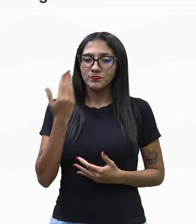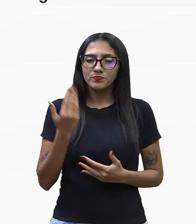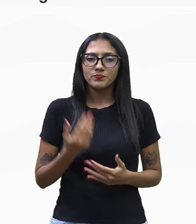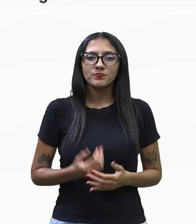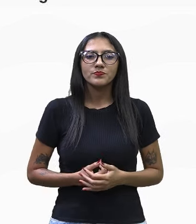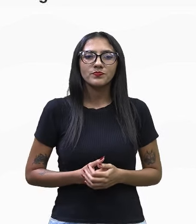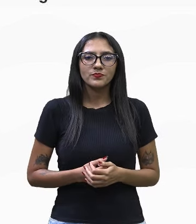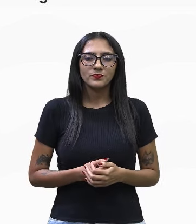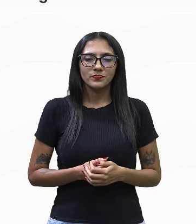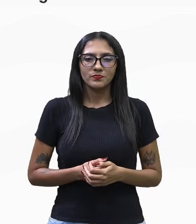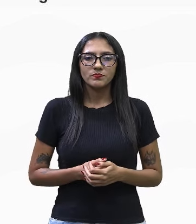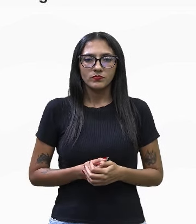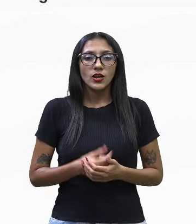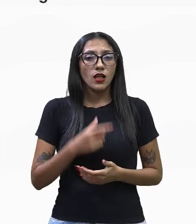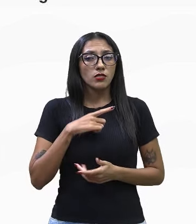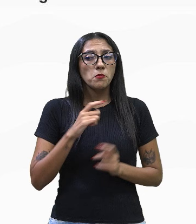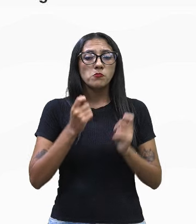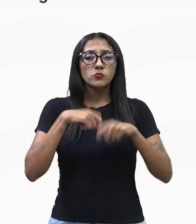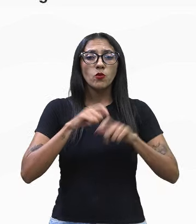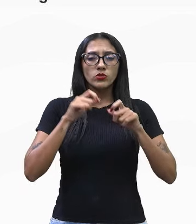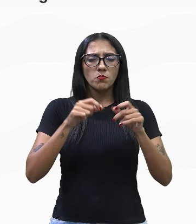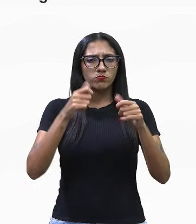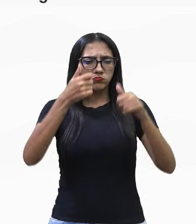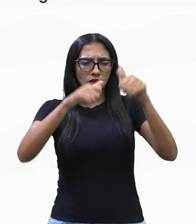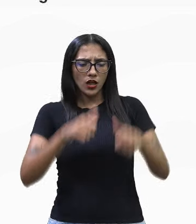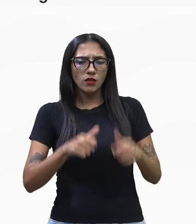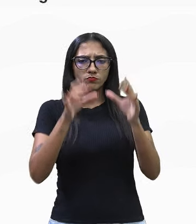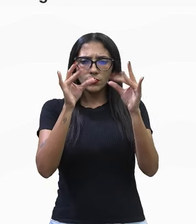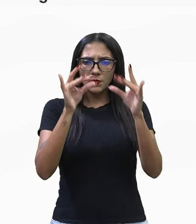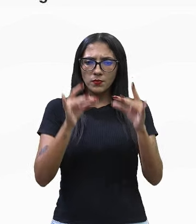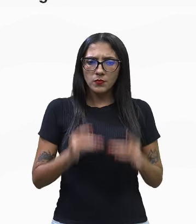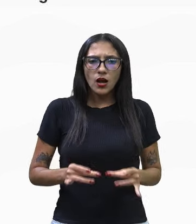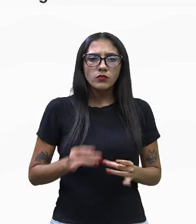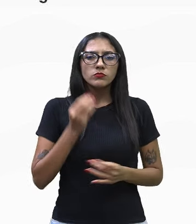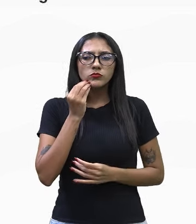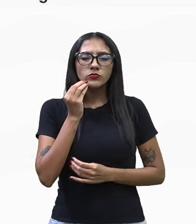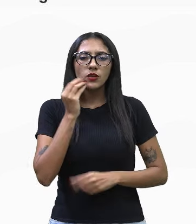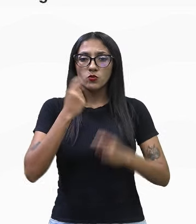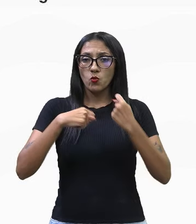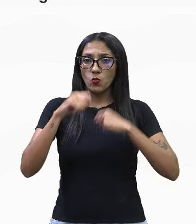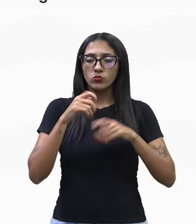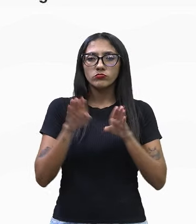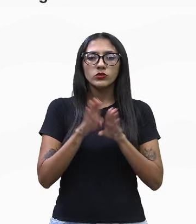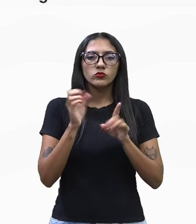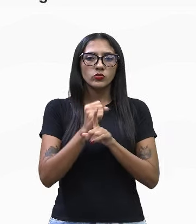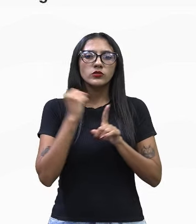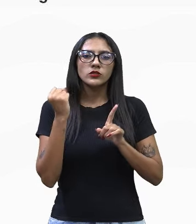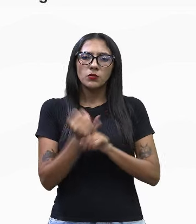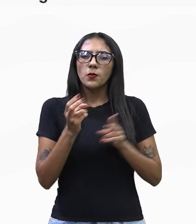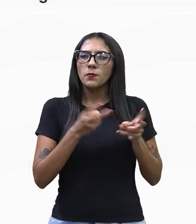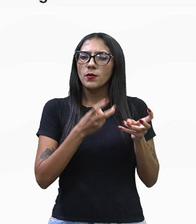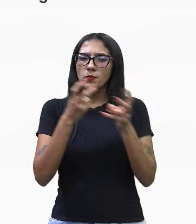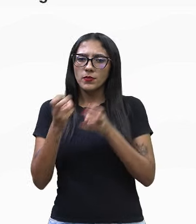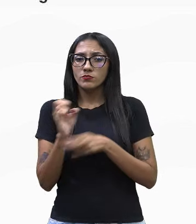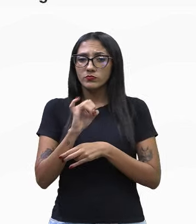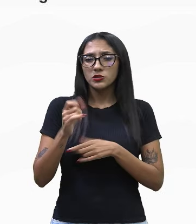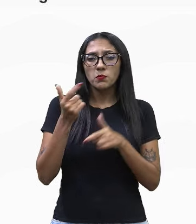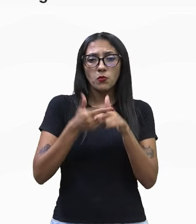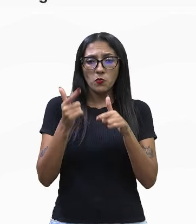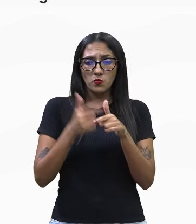escrito né permitem uma análise detalhada das condições econômicas e sociais ajudando a identificar problemas e